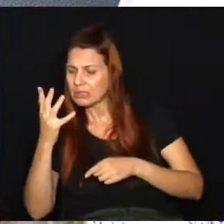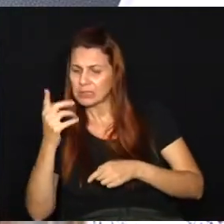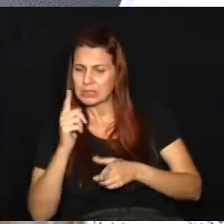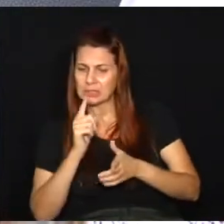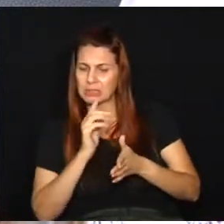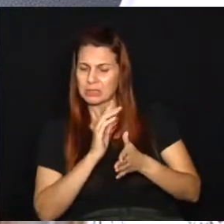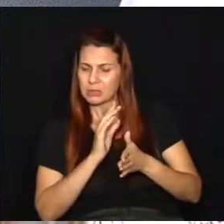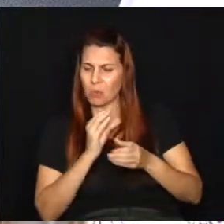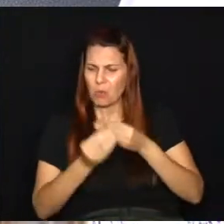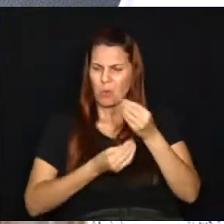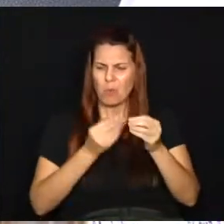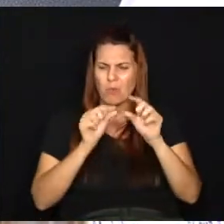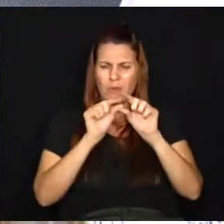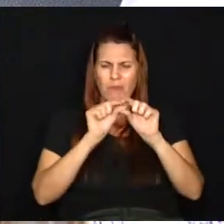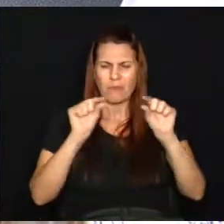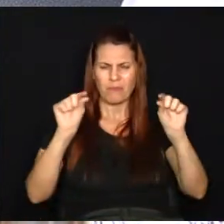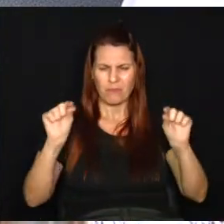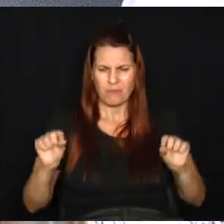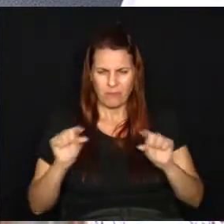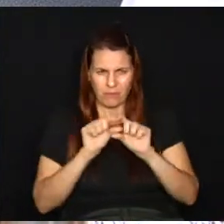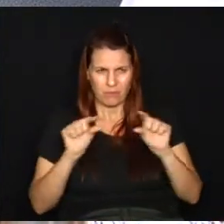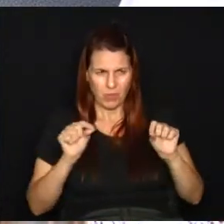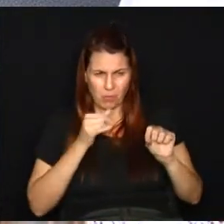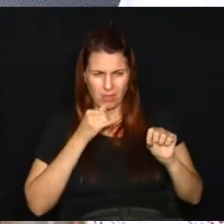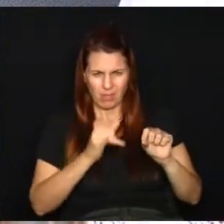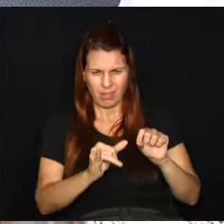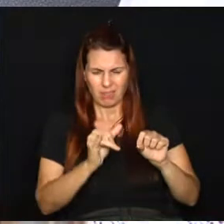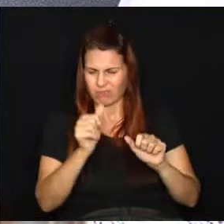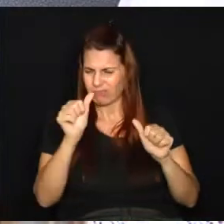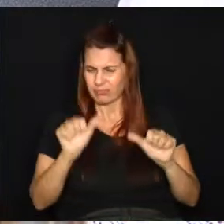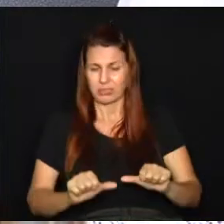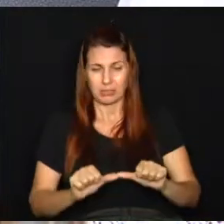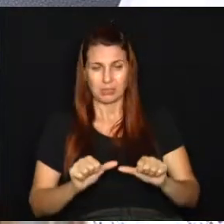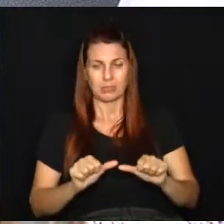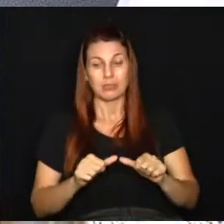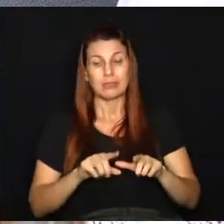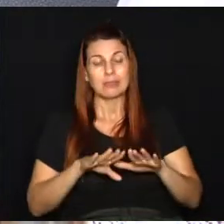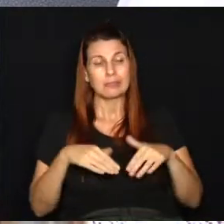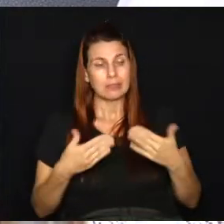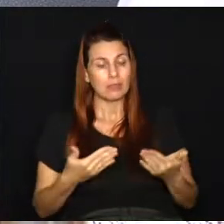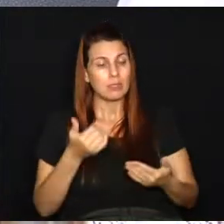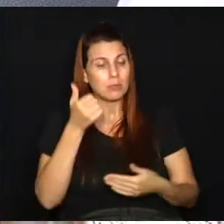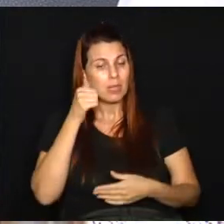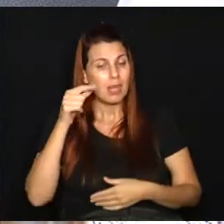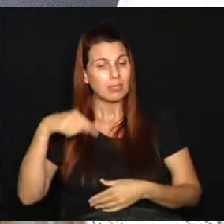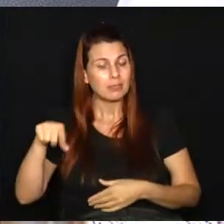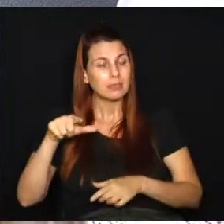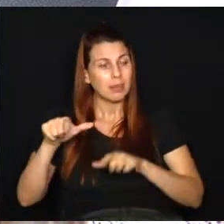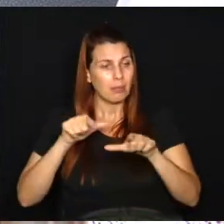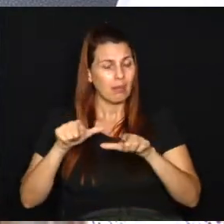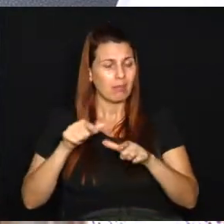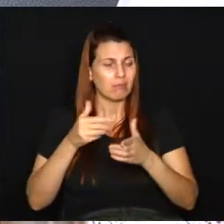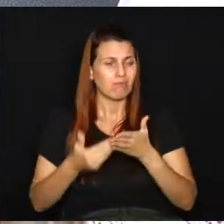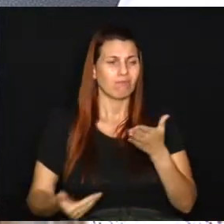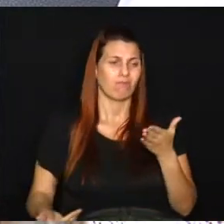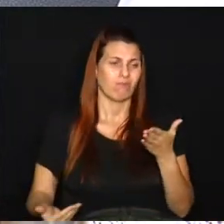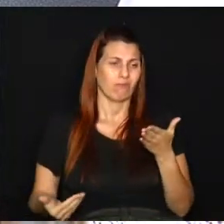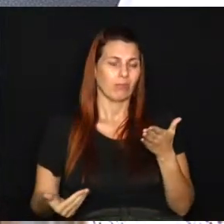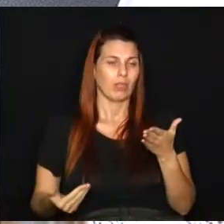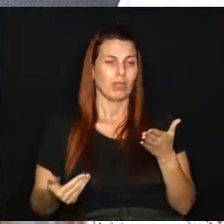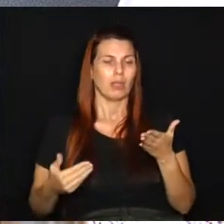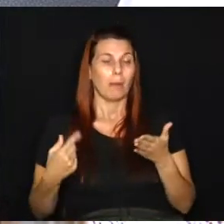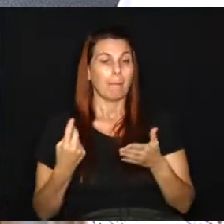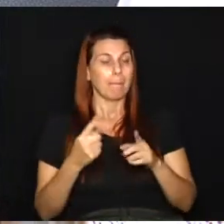fiação mal colocada, e aí as trabalhadoras é quem sai perdendo. Eu falo trabalhadoras, mas eu falo aqui em nome de todos